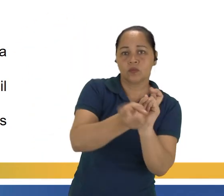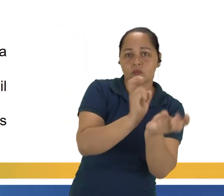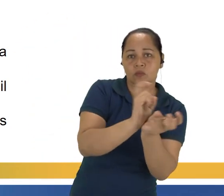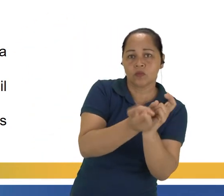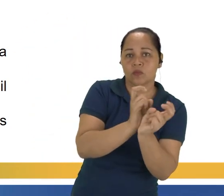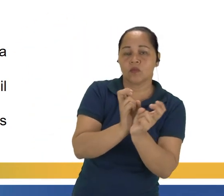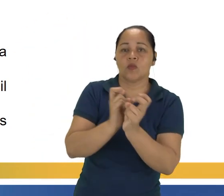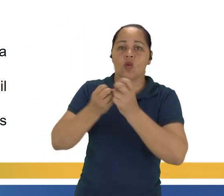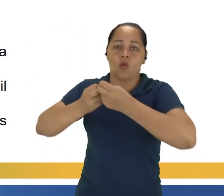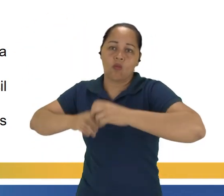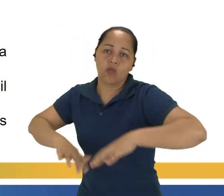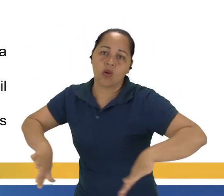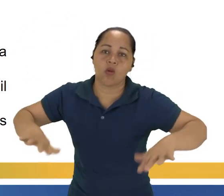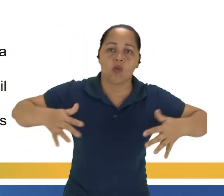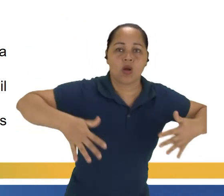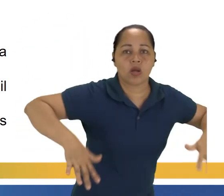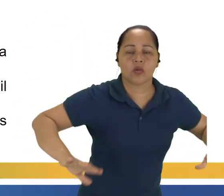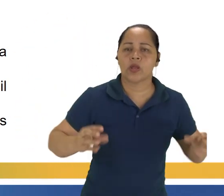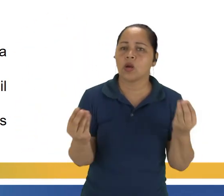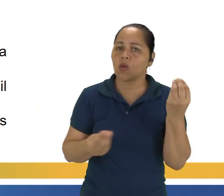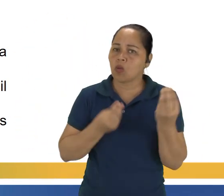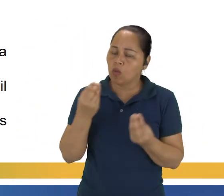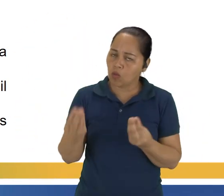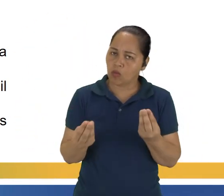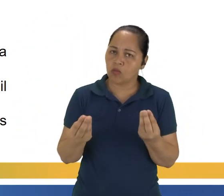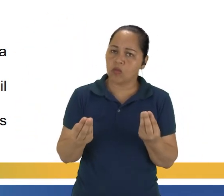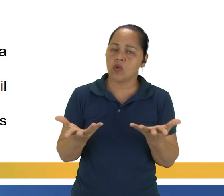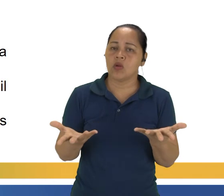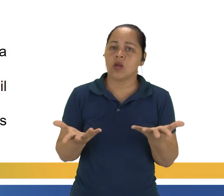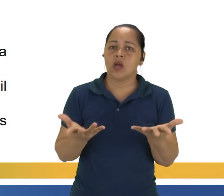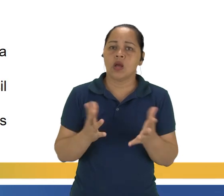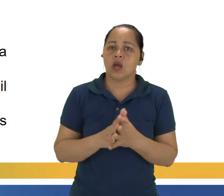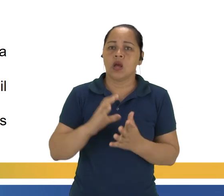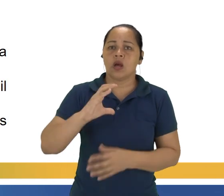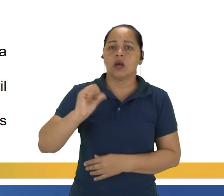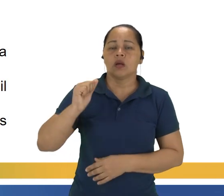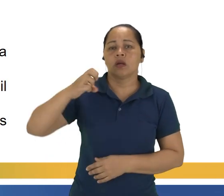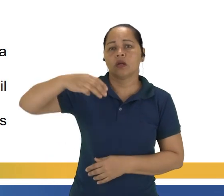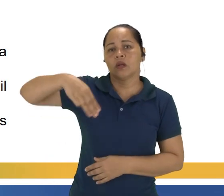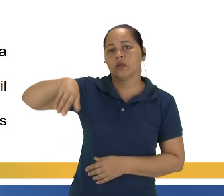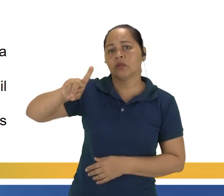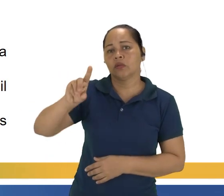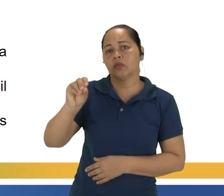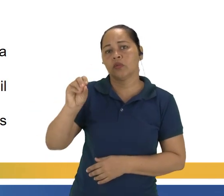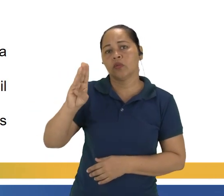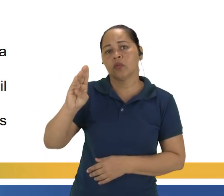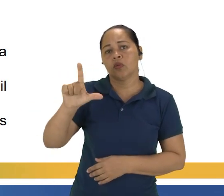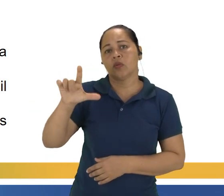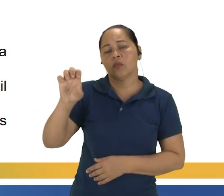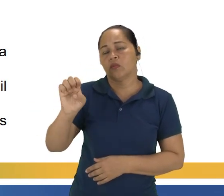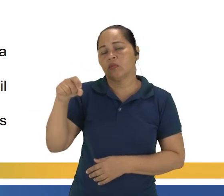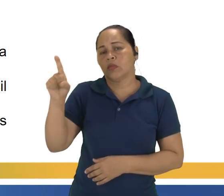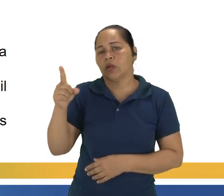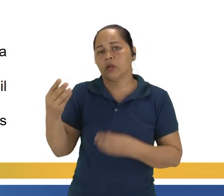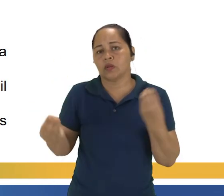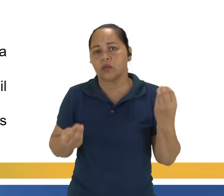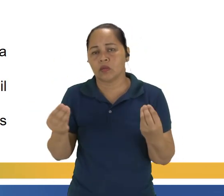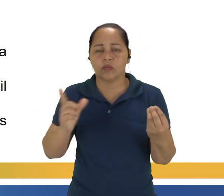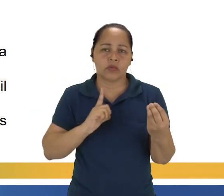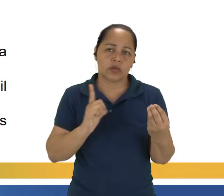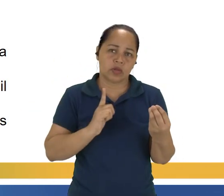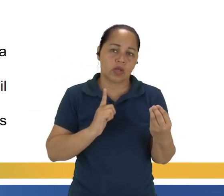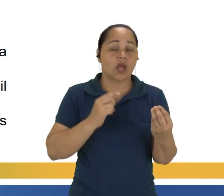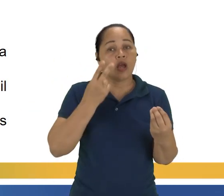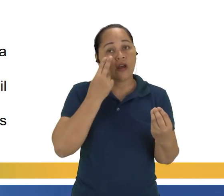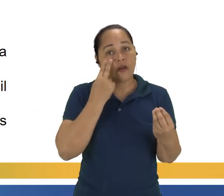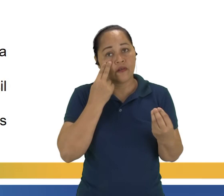o candomblé, teve que considerar que elas, o que elas consideram, o que elas veem, o que elas trazem consigo. Está aí o